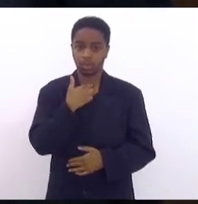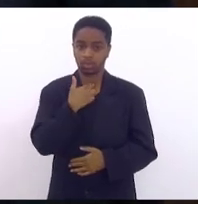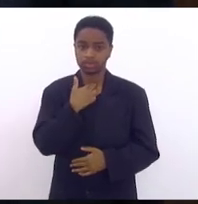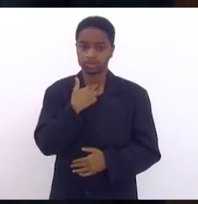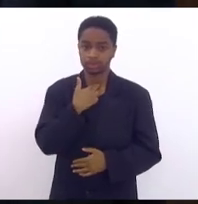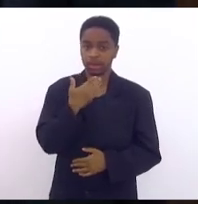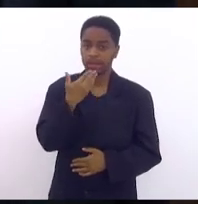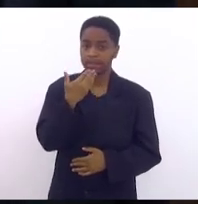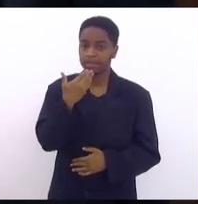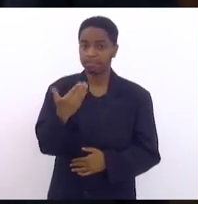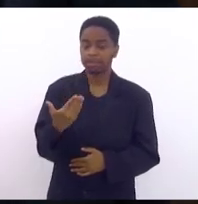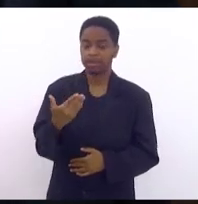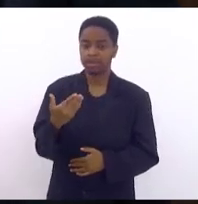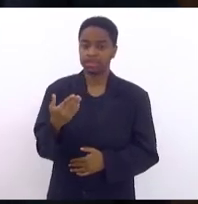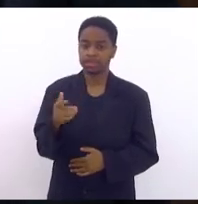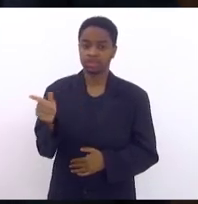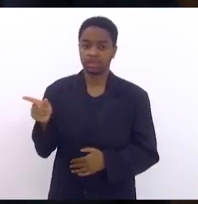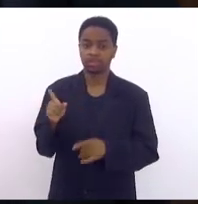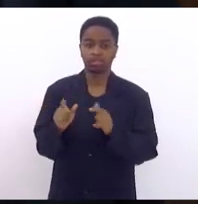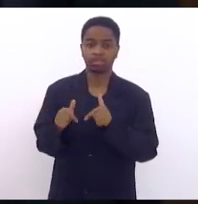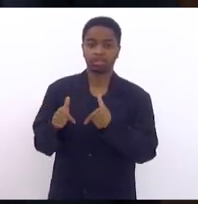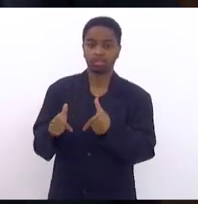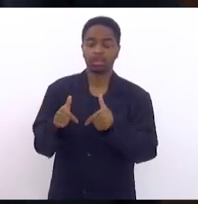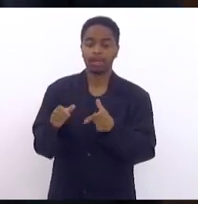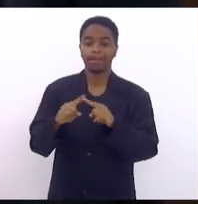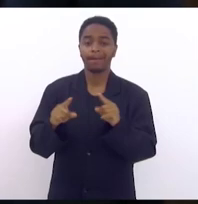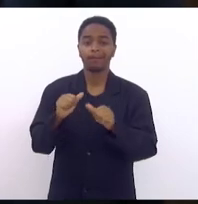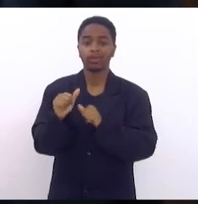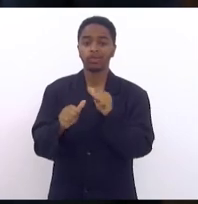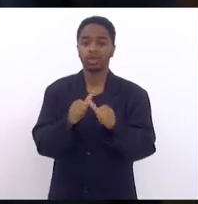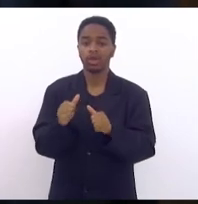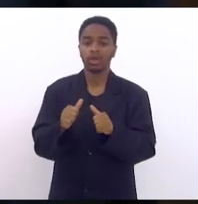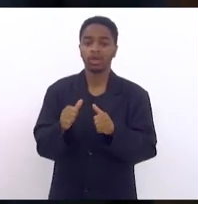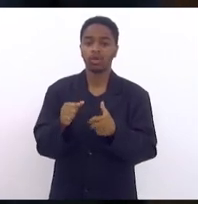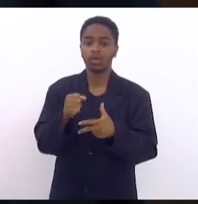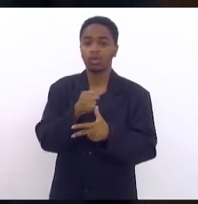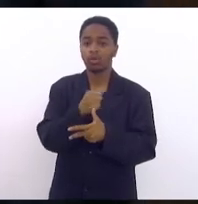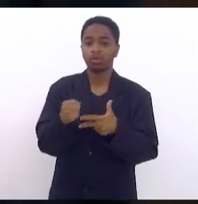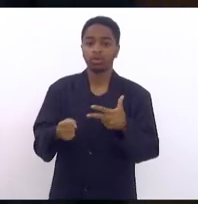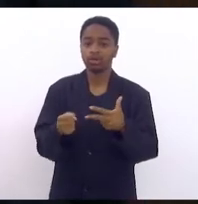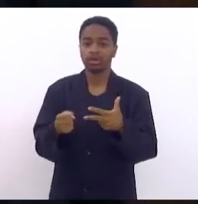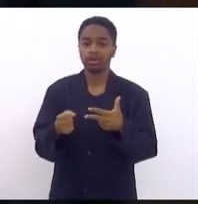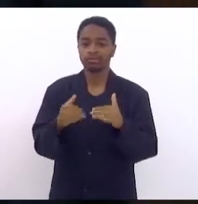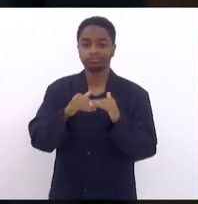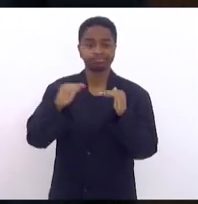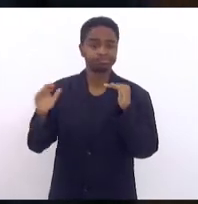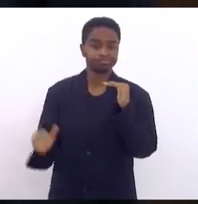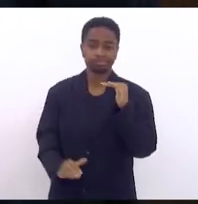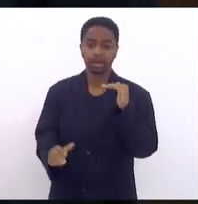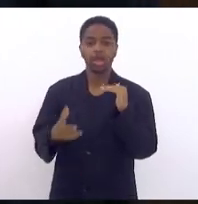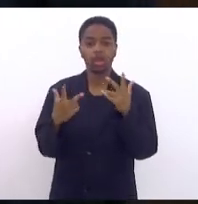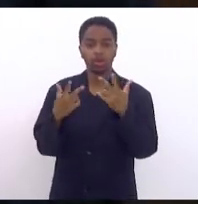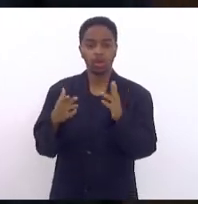se transformar num poder de quinta categoria, como o Congresso Nacional já se tornou.